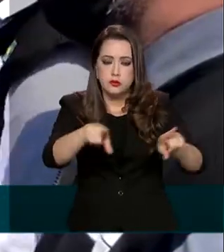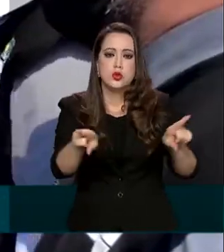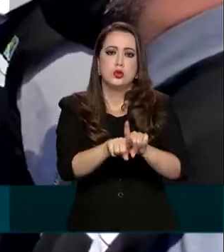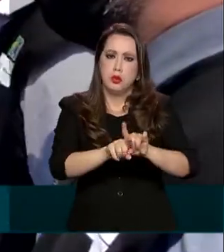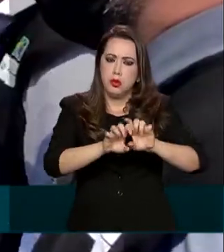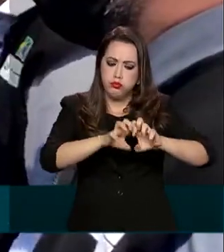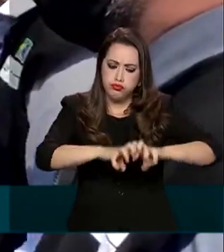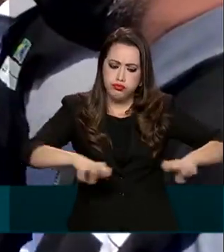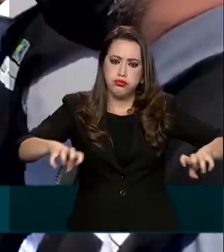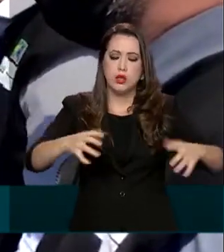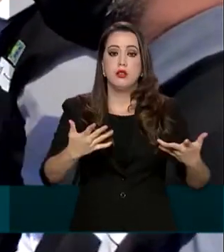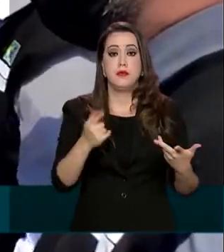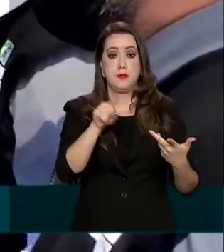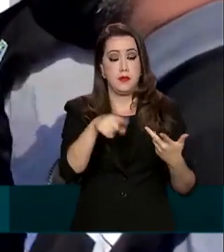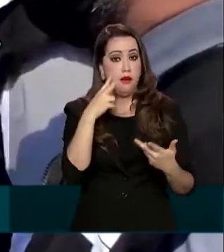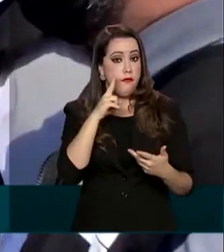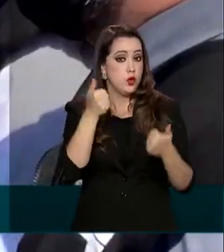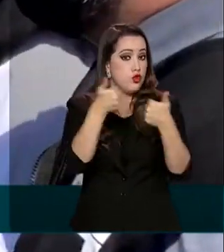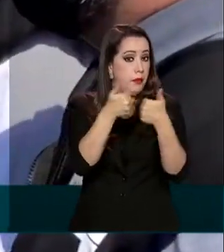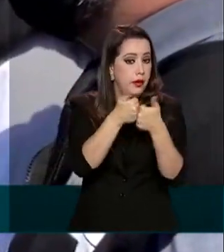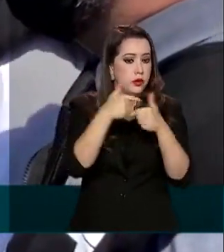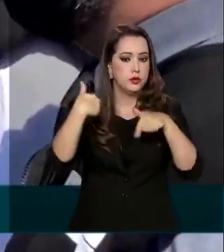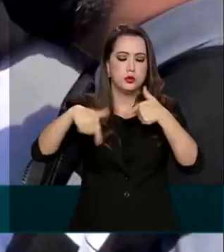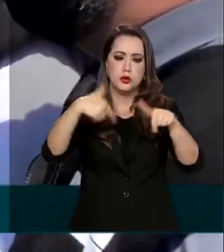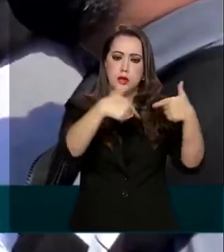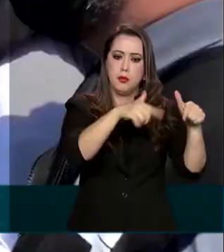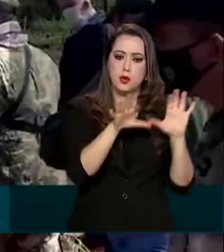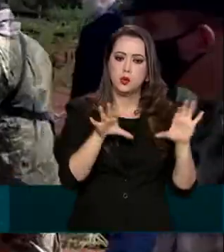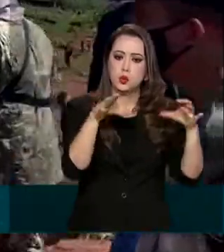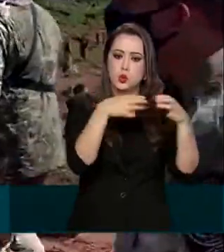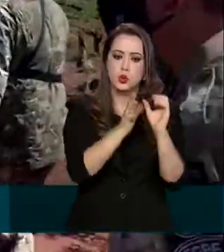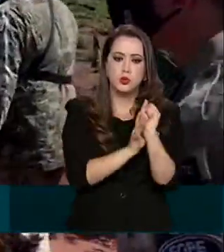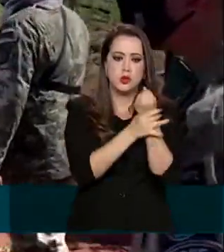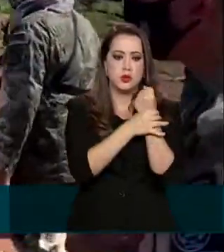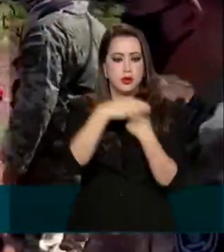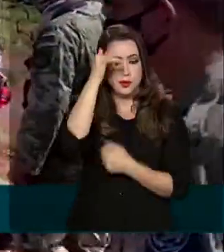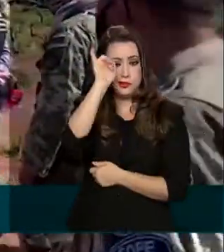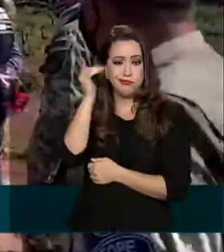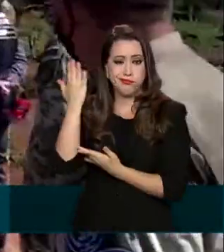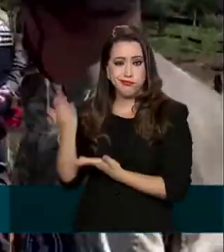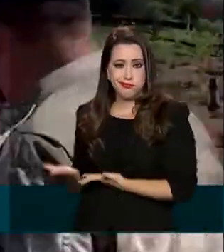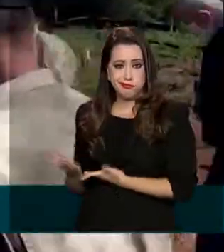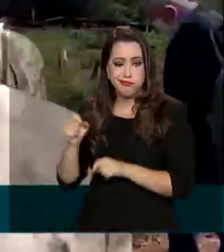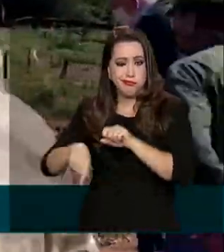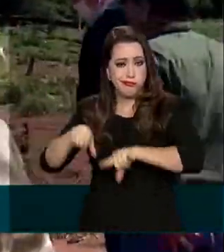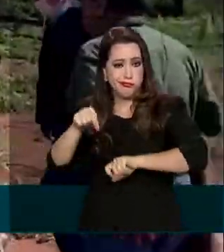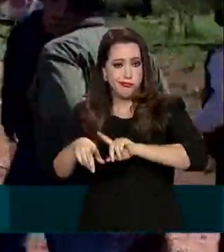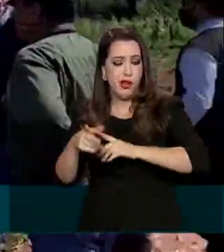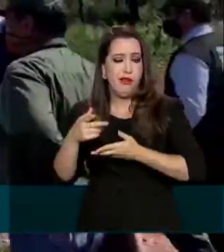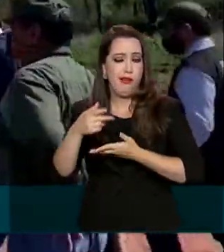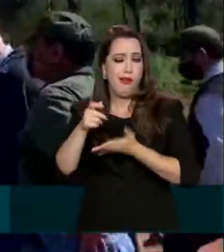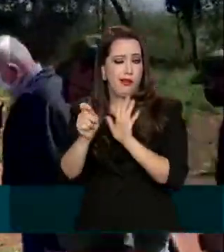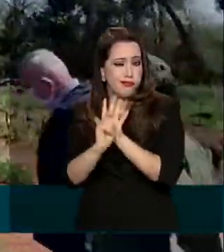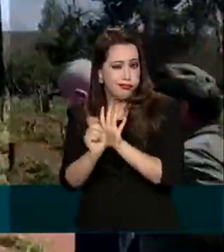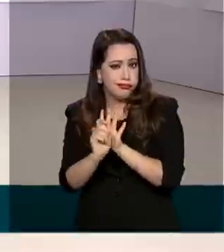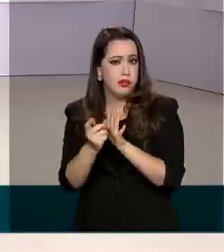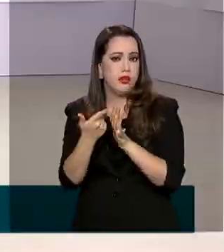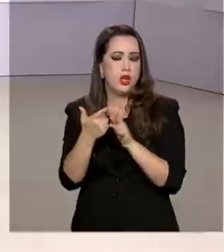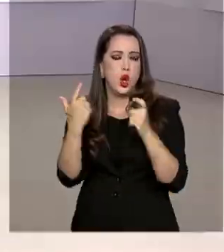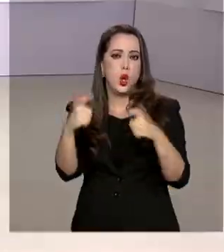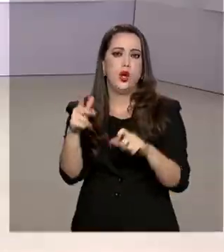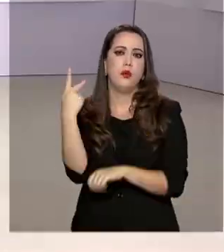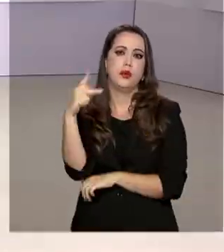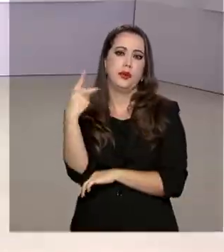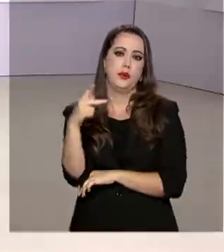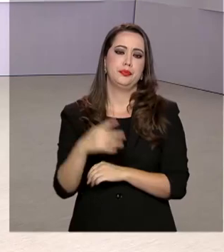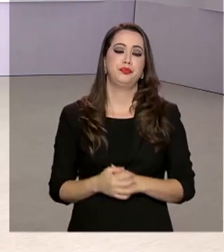acompanhou de perto os trabalhos das forças de segurança para combater cultivos ilícitos de maconha em território paraguaio.